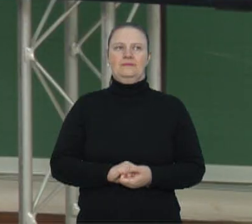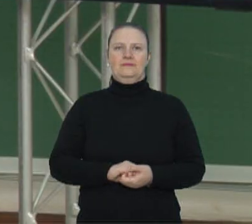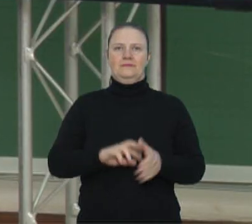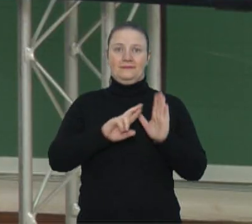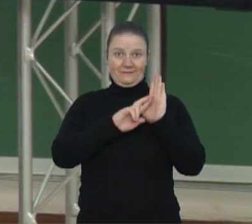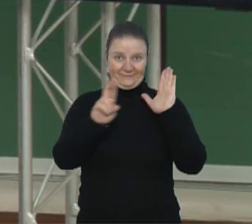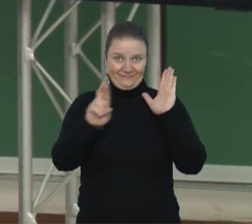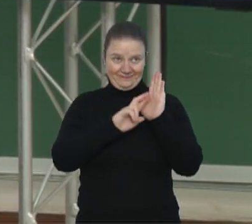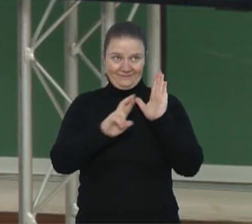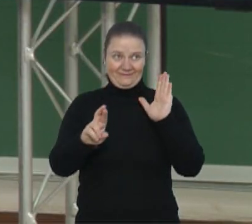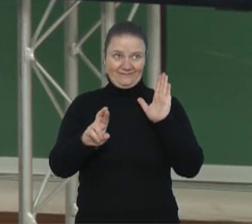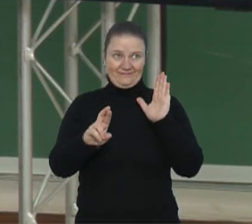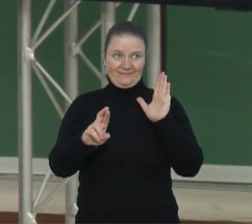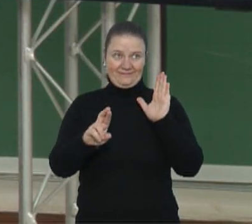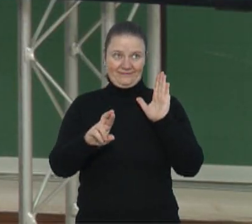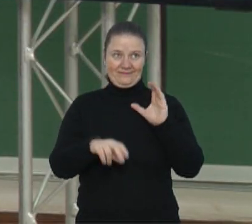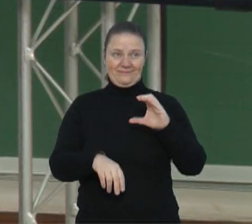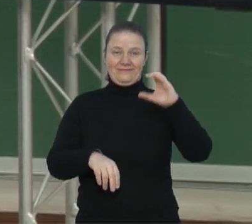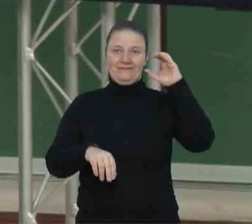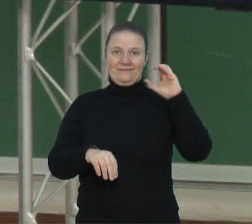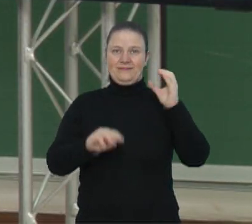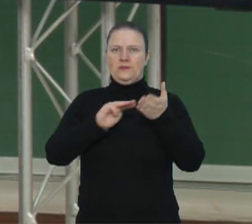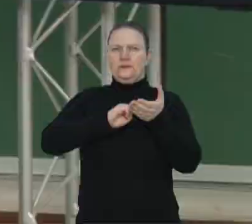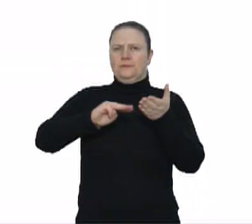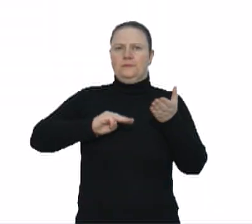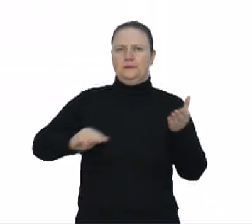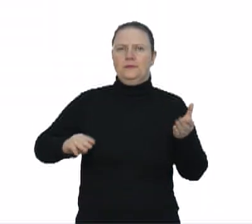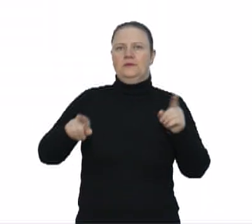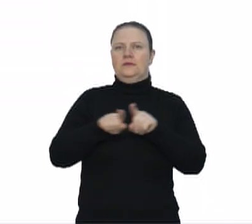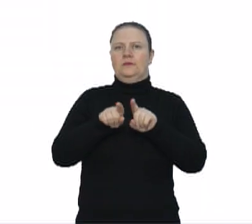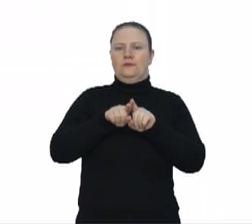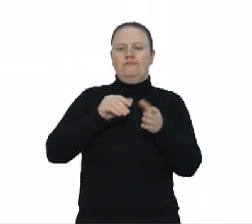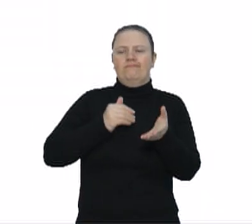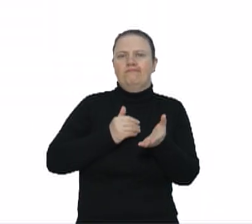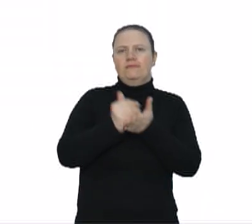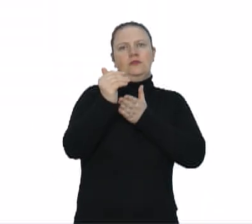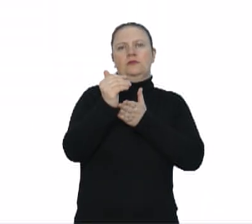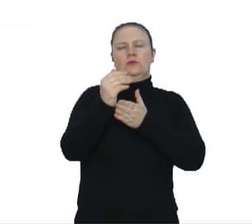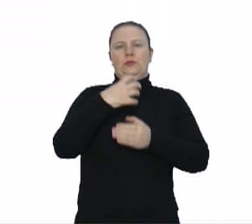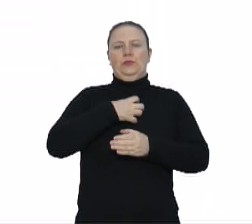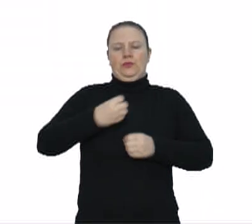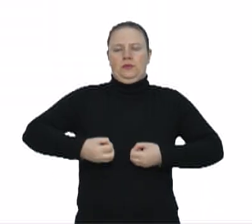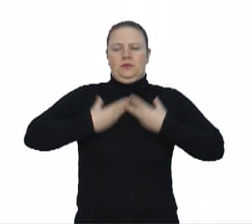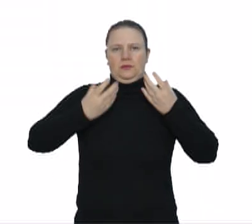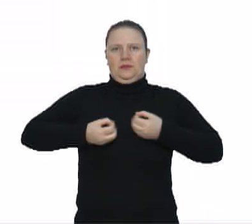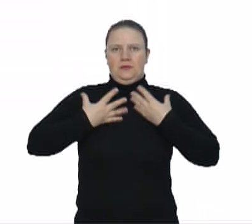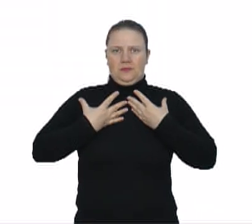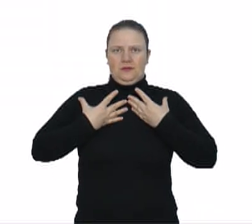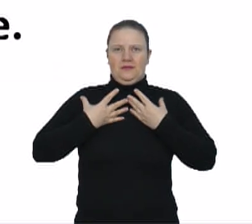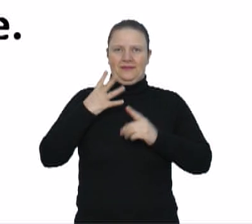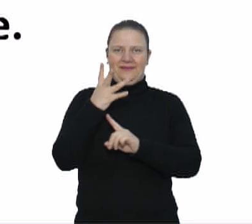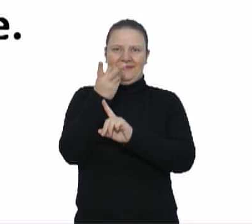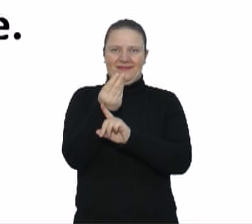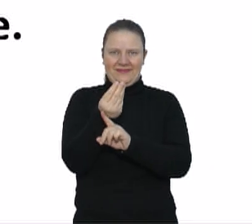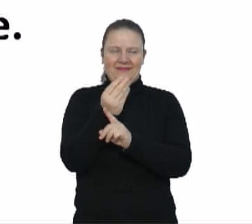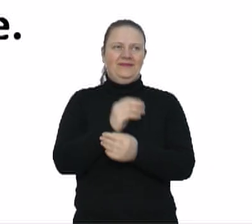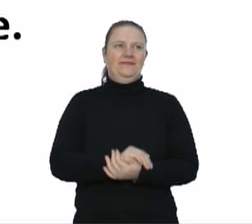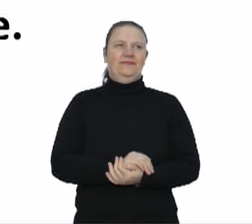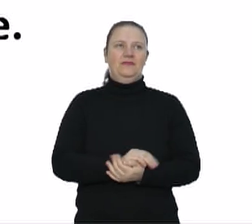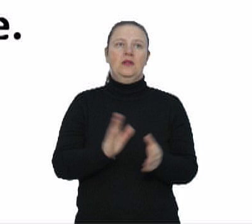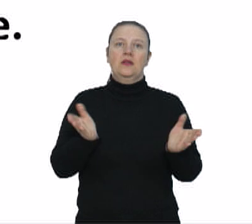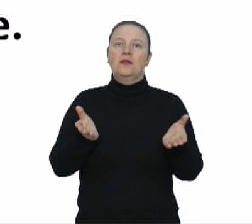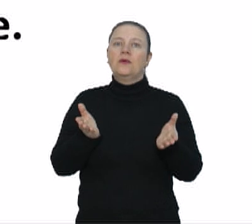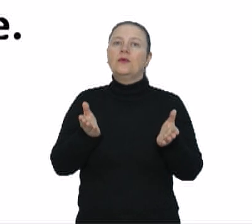ver qual que é certa. C, um método e um princípio de ação artística é a assemblagem. Agora vamos para os